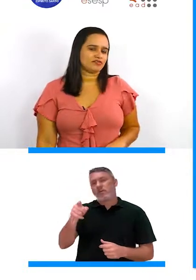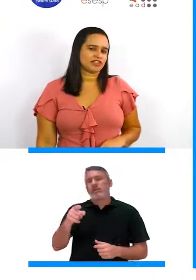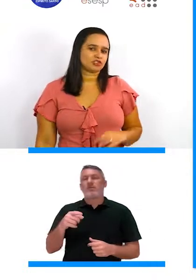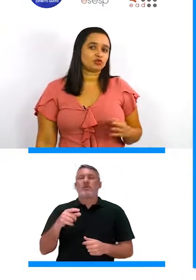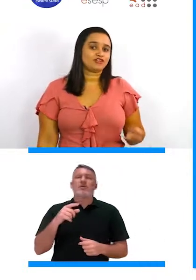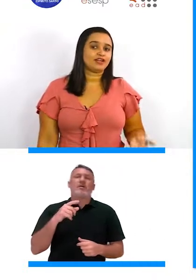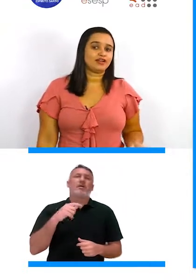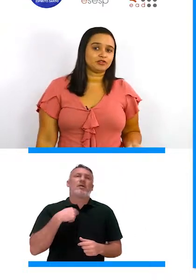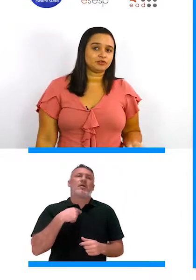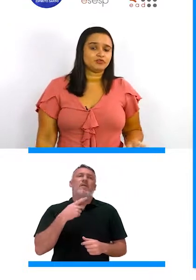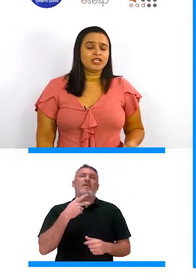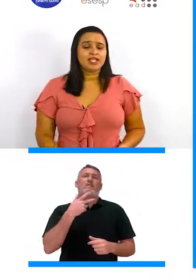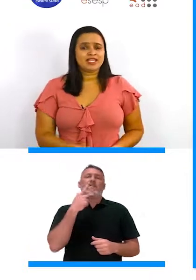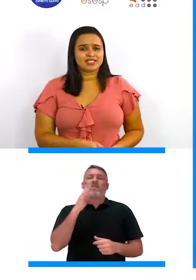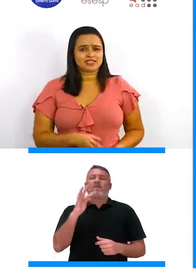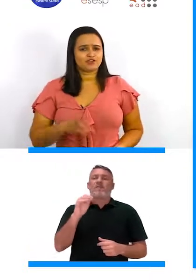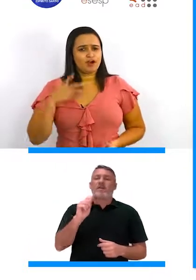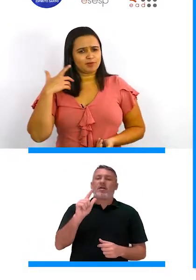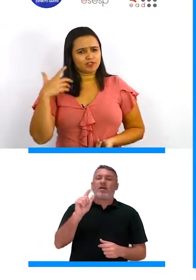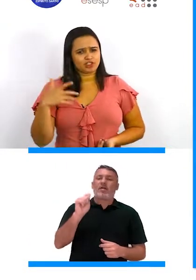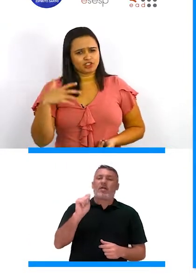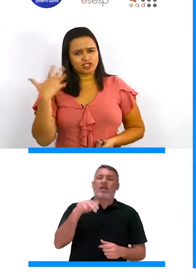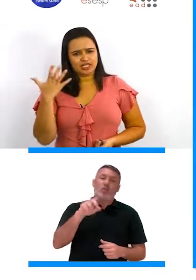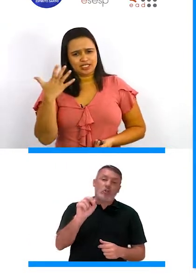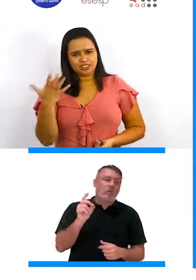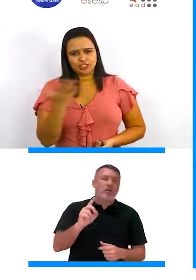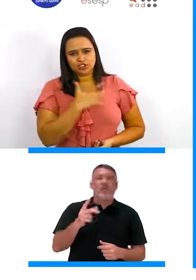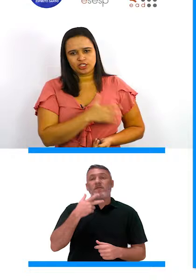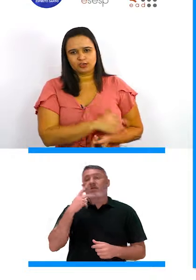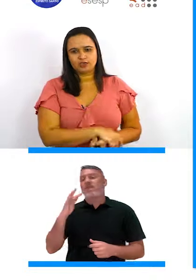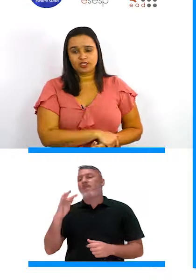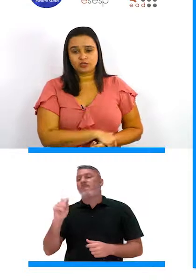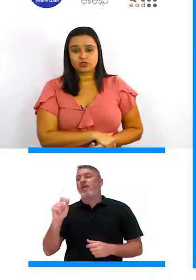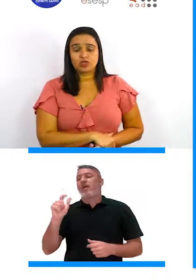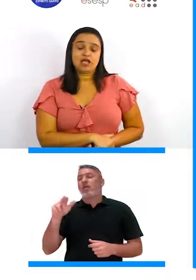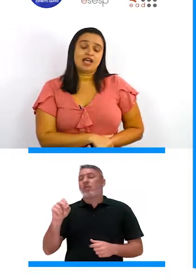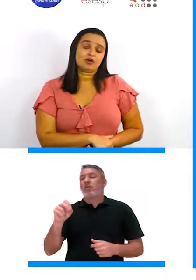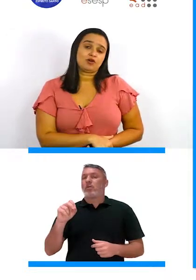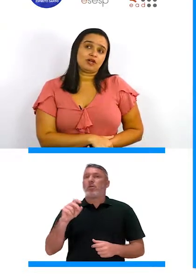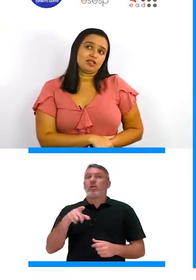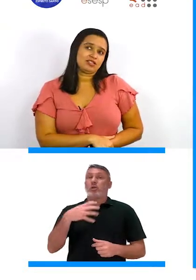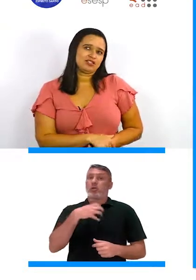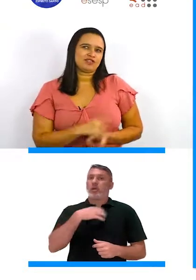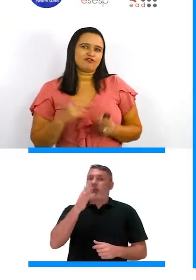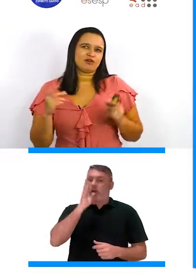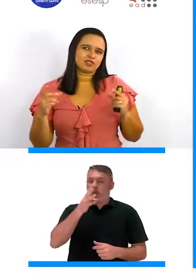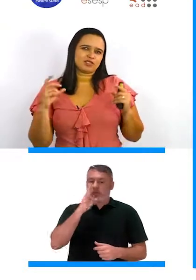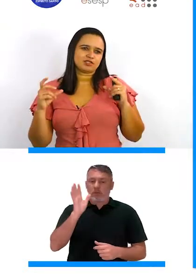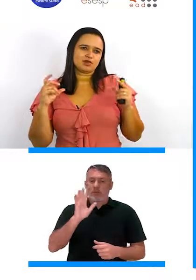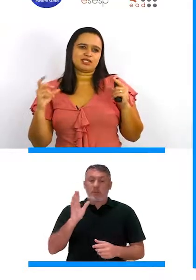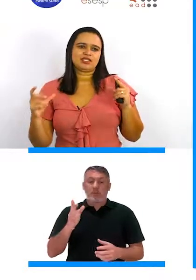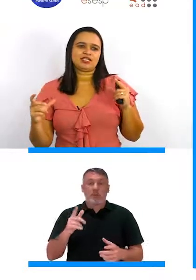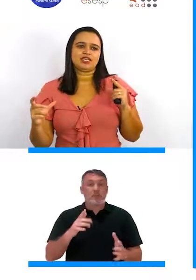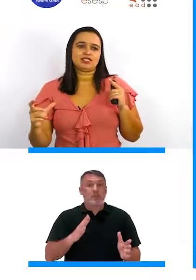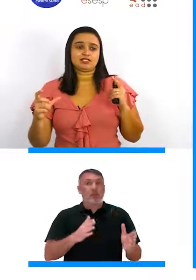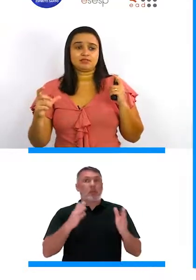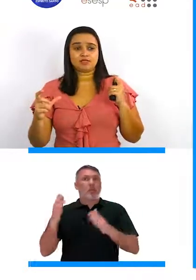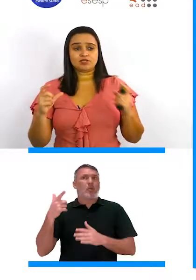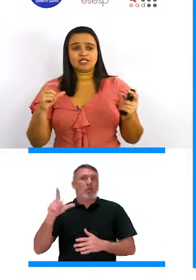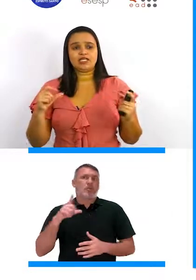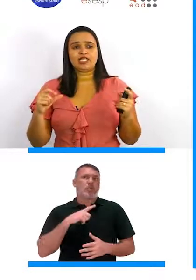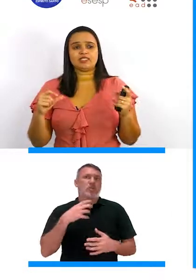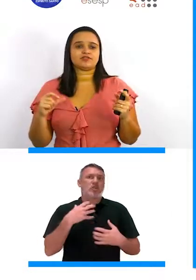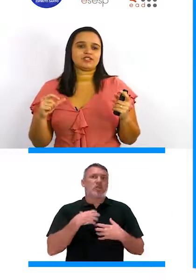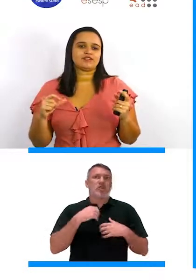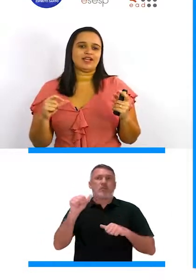você, ao invés de tô falando. E essas formas, gente, ninguém critica por isso. Agora, existem formas que são mais salientes e